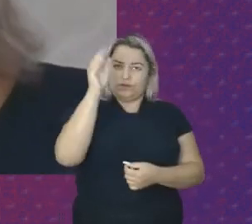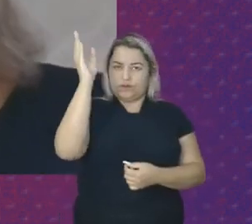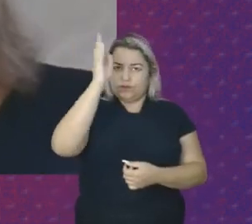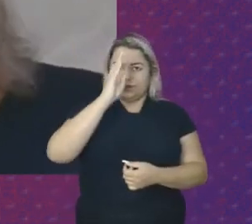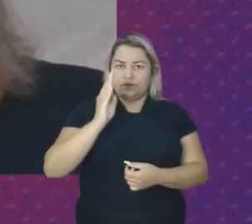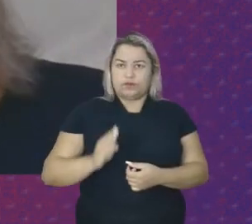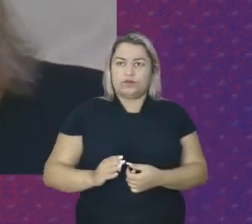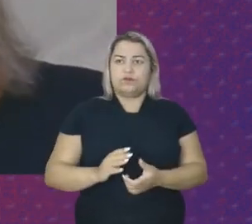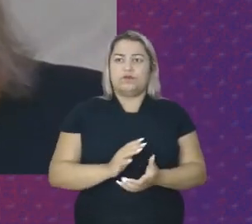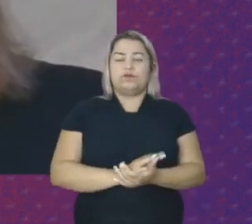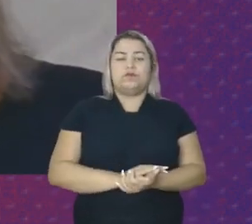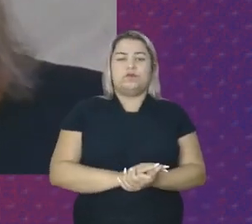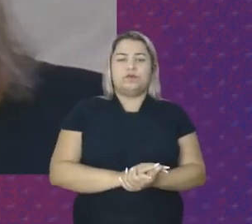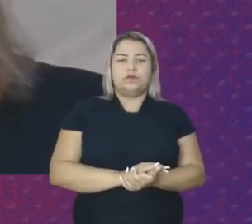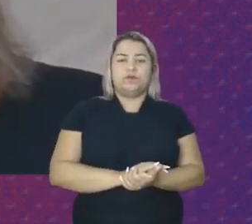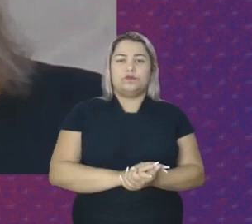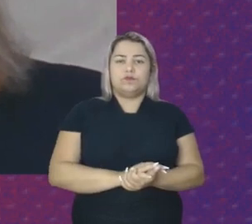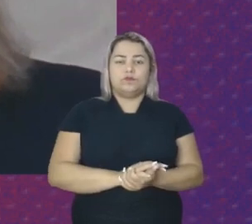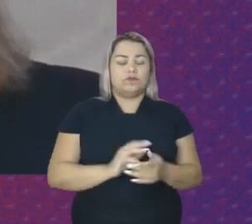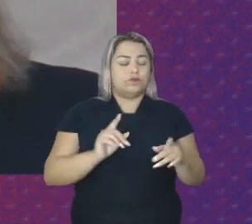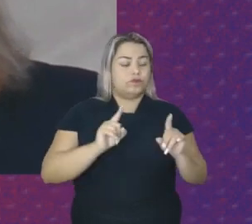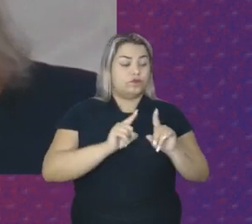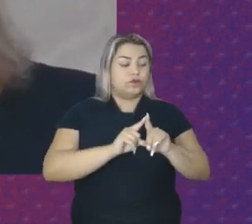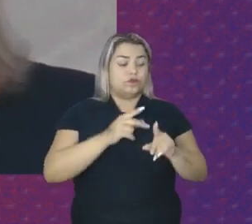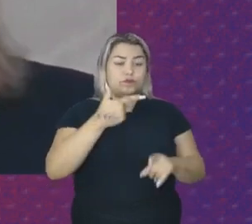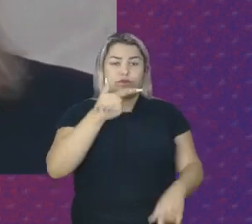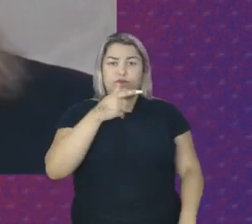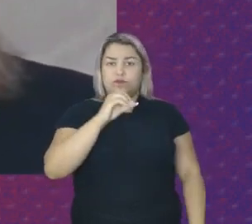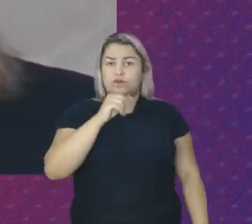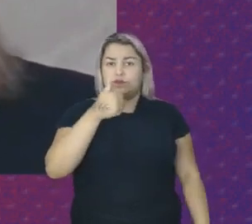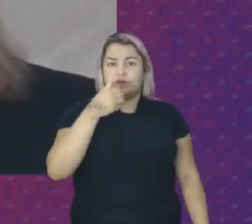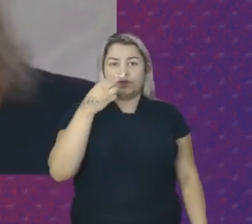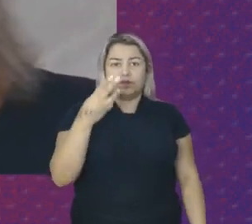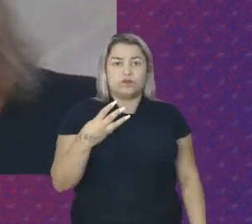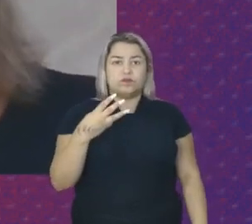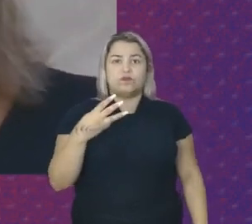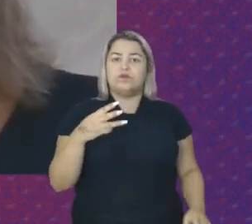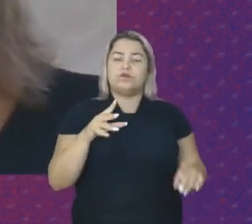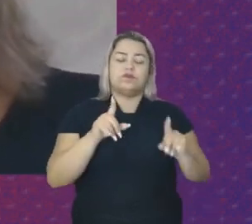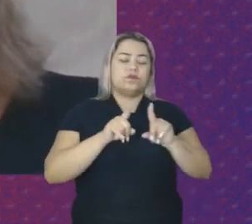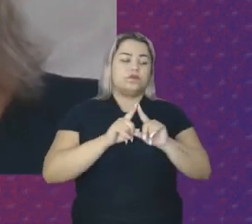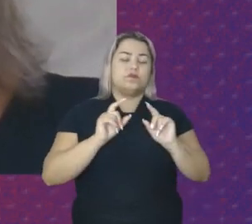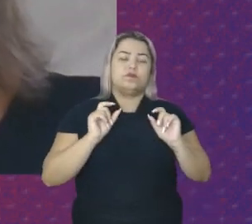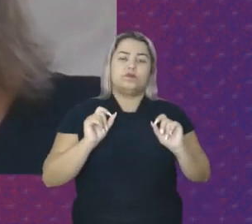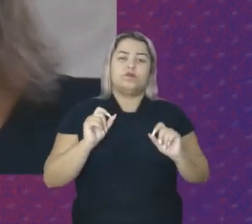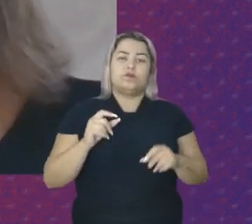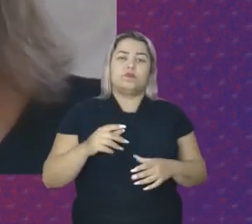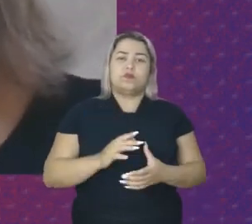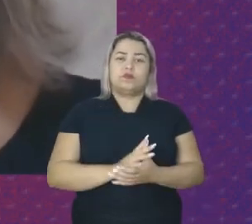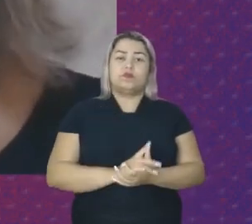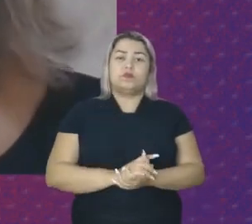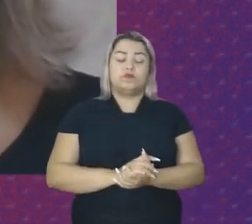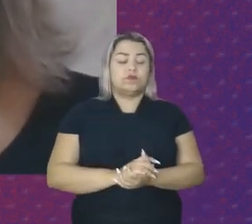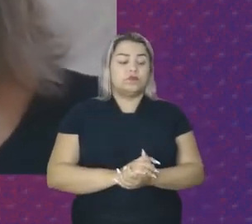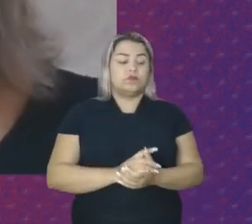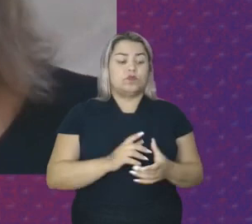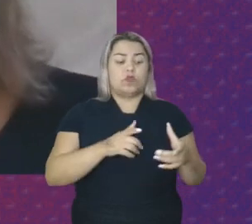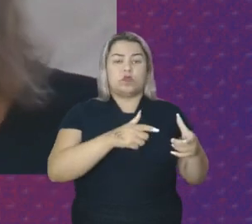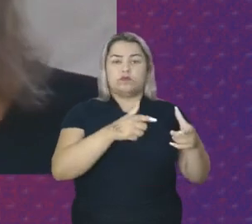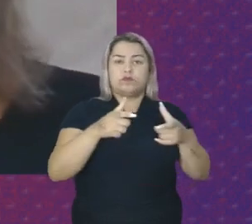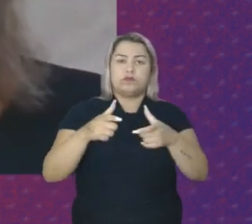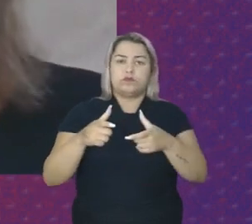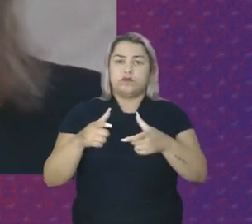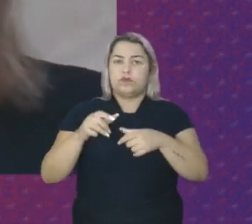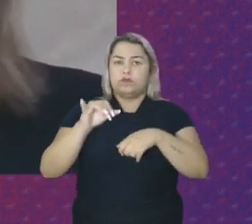meta ali em 2013 era a implementação de uma Casa da Mulher Brasileira, no mínimo em cada capital